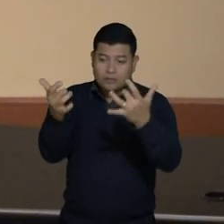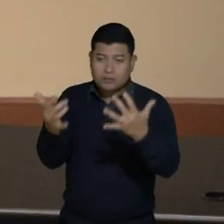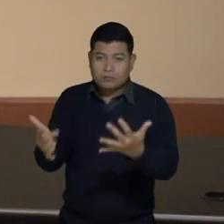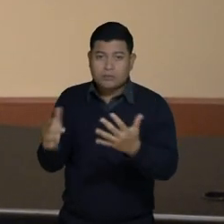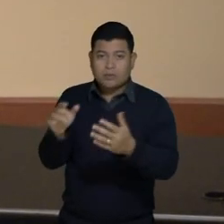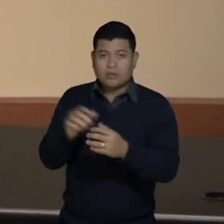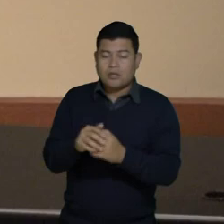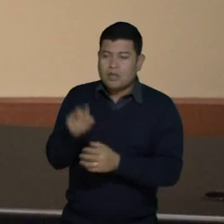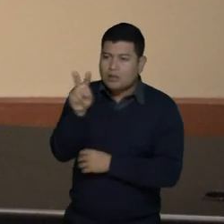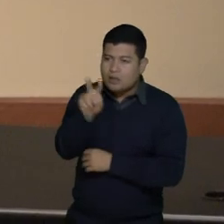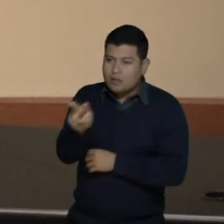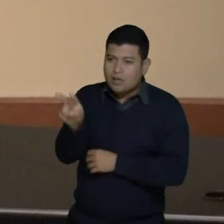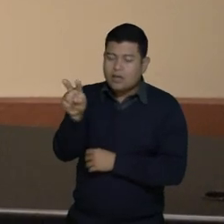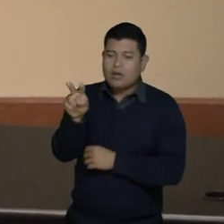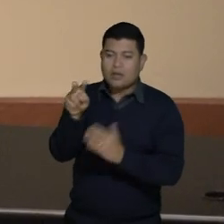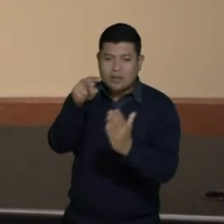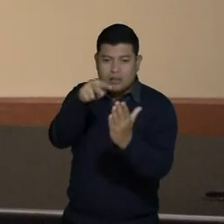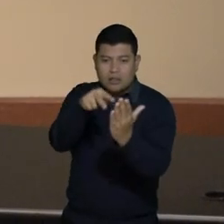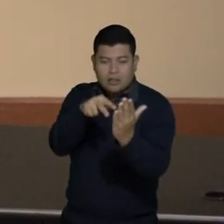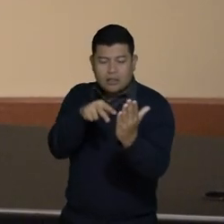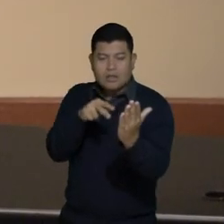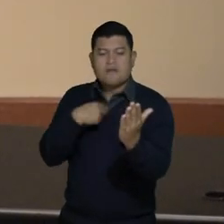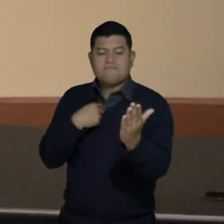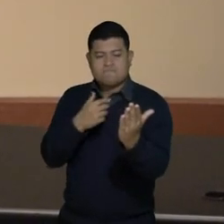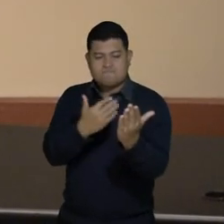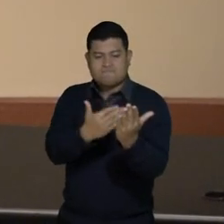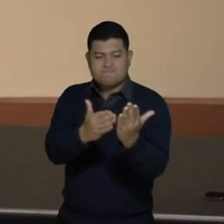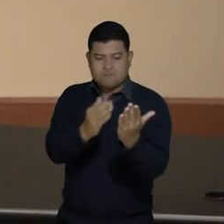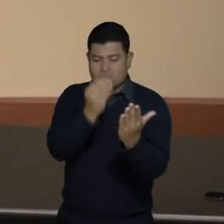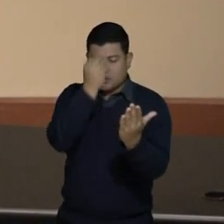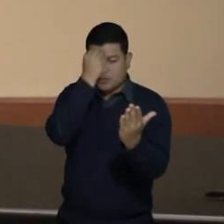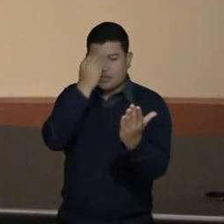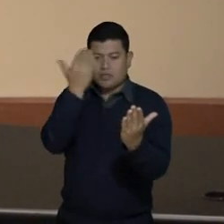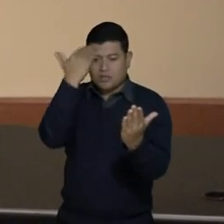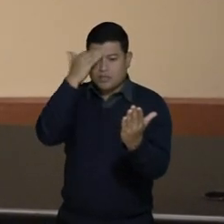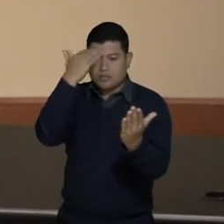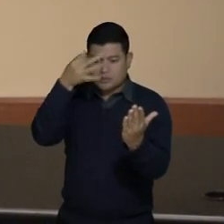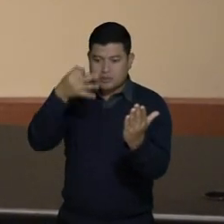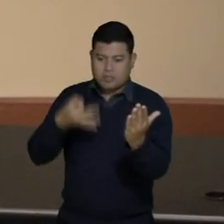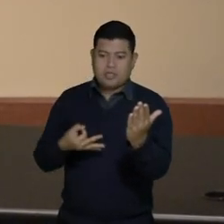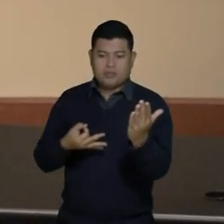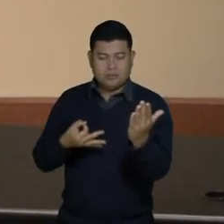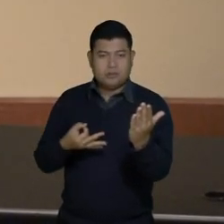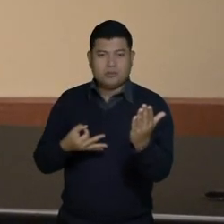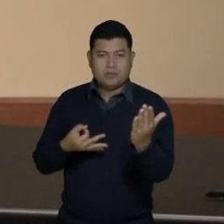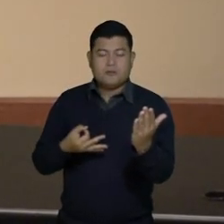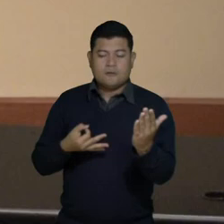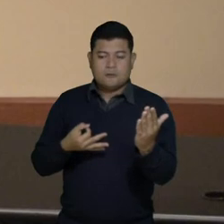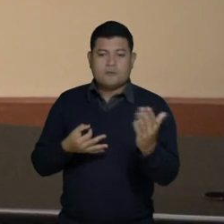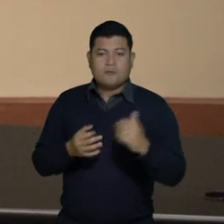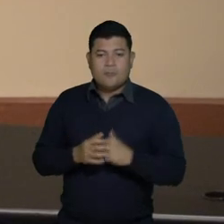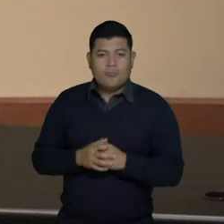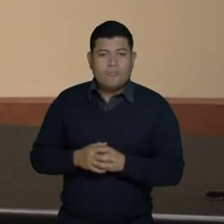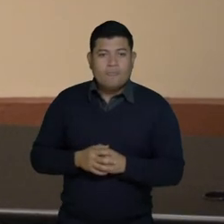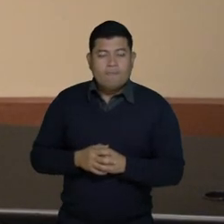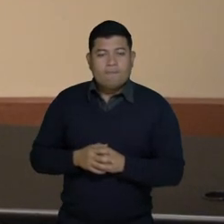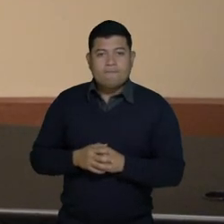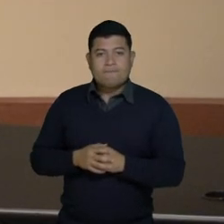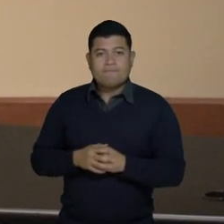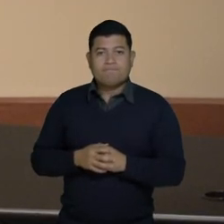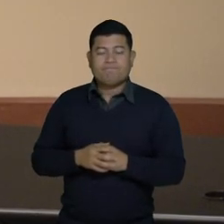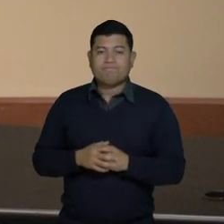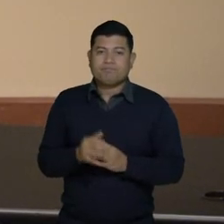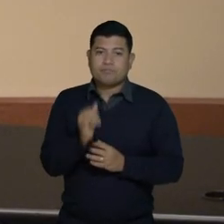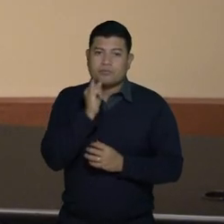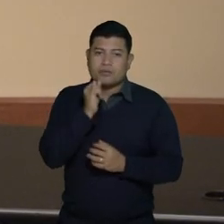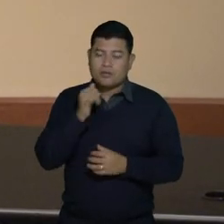que se está lendo para fazer sentido para aquilo quando a gente trabal na